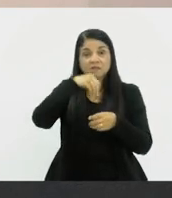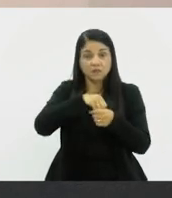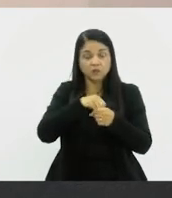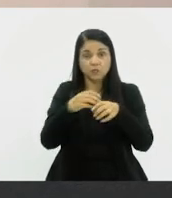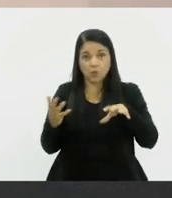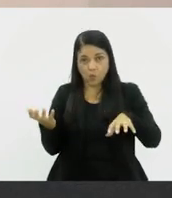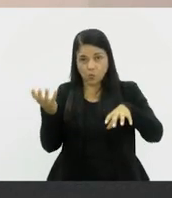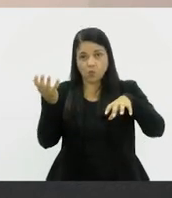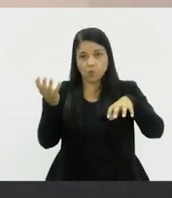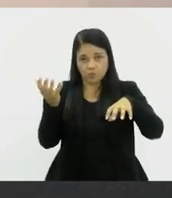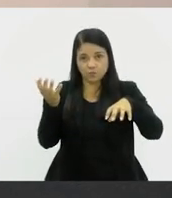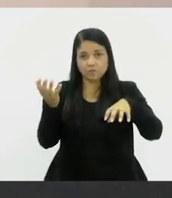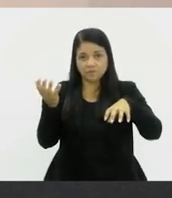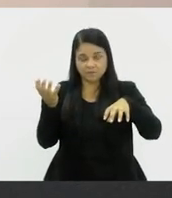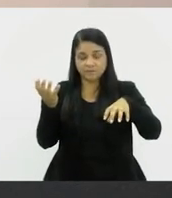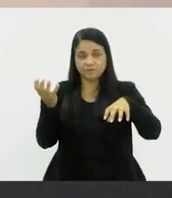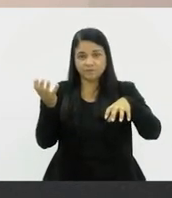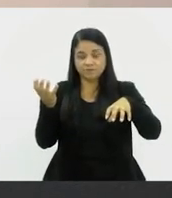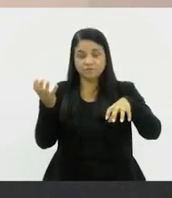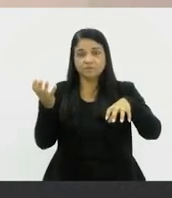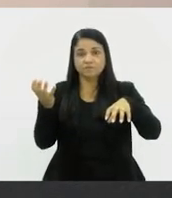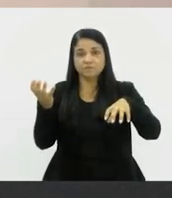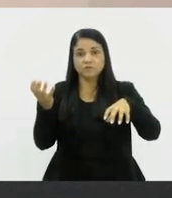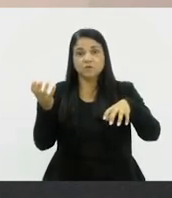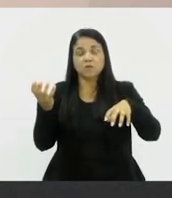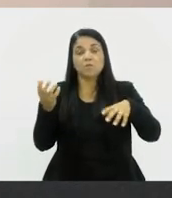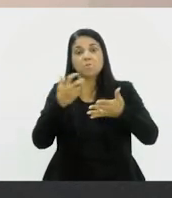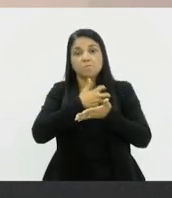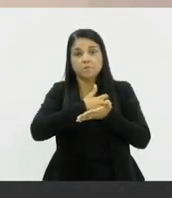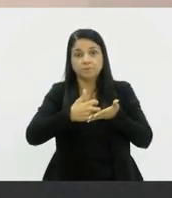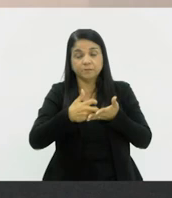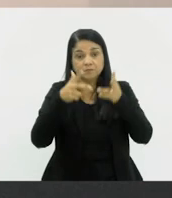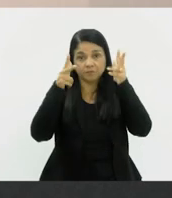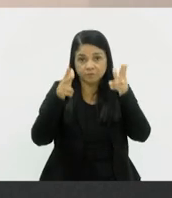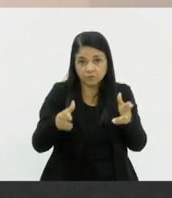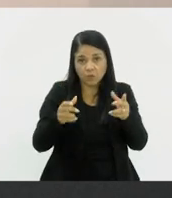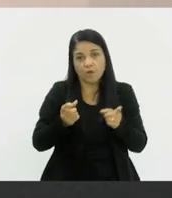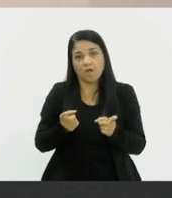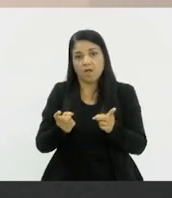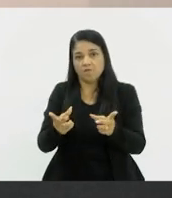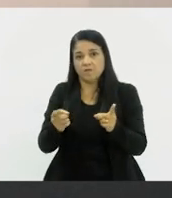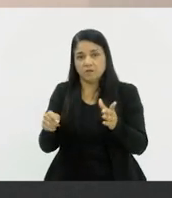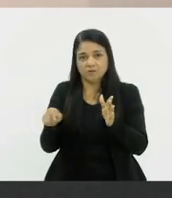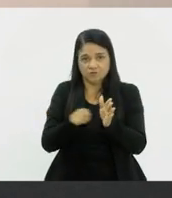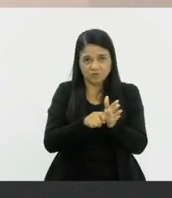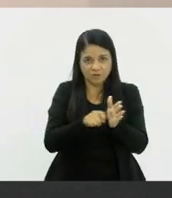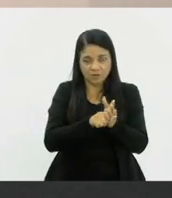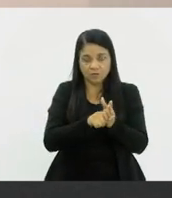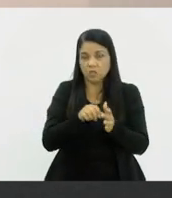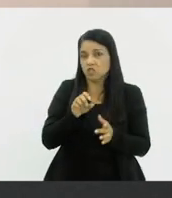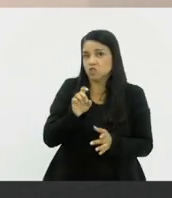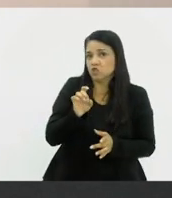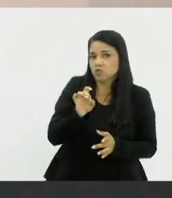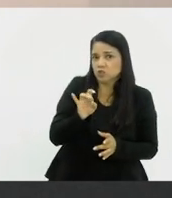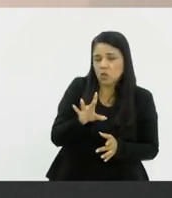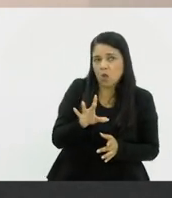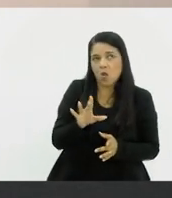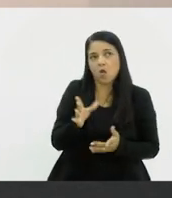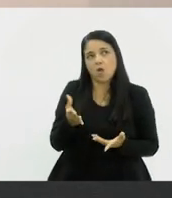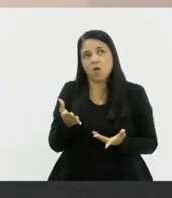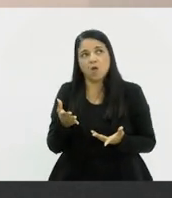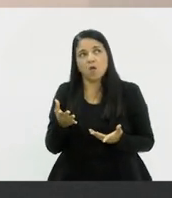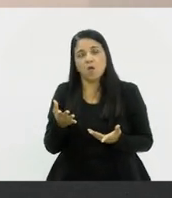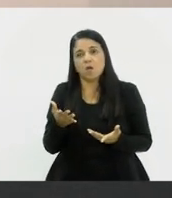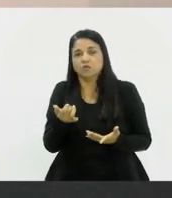eles querem que seja uma pena equivalente ao tráfico de drogas né não mais uma só uma mera